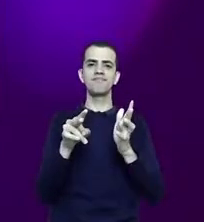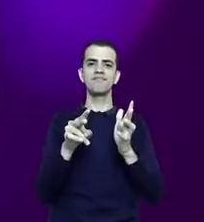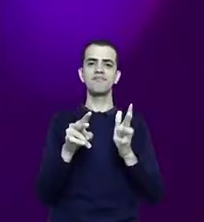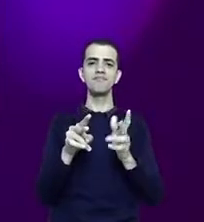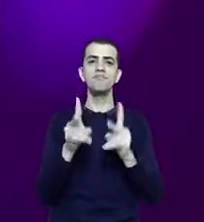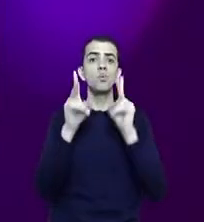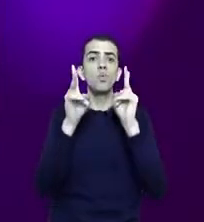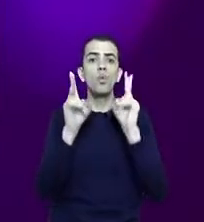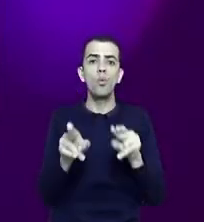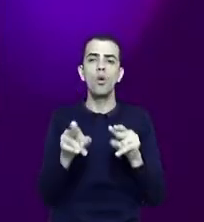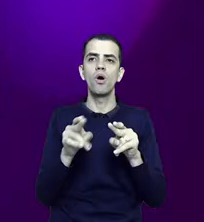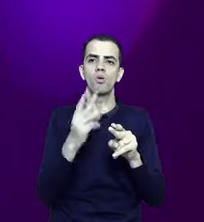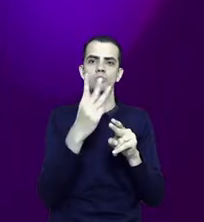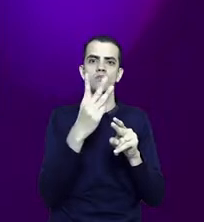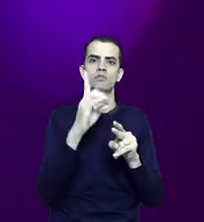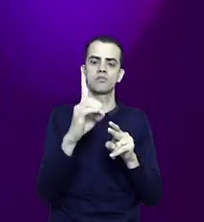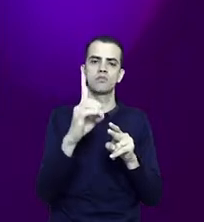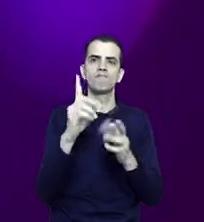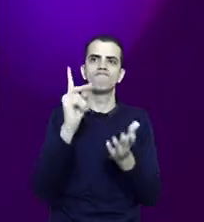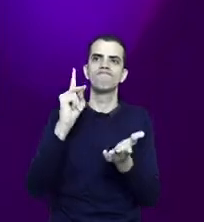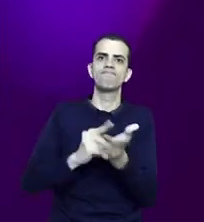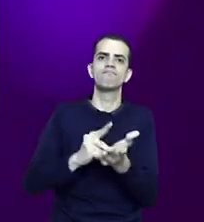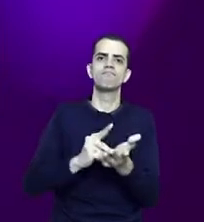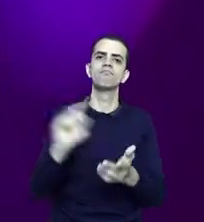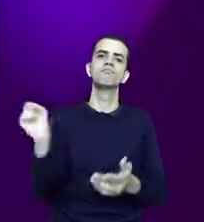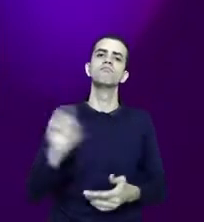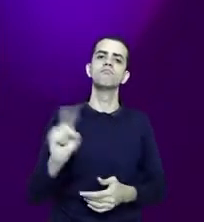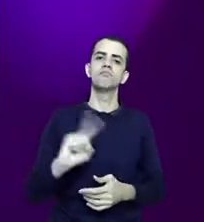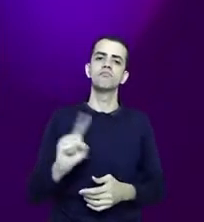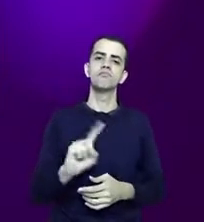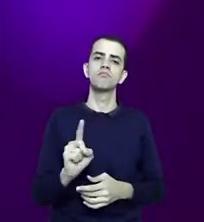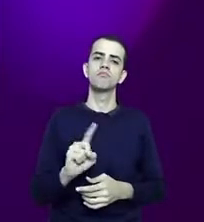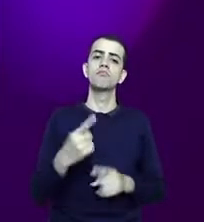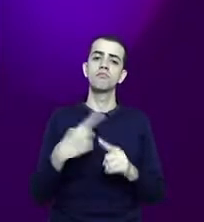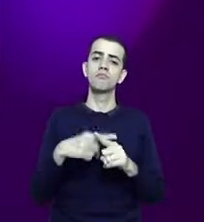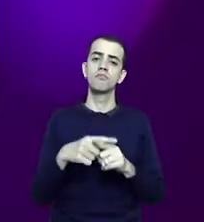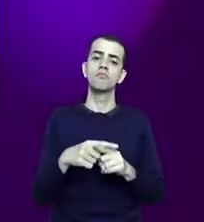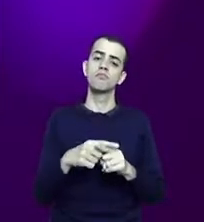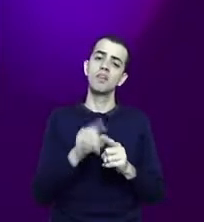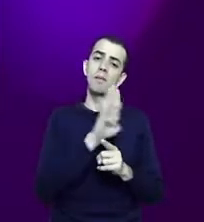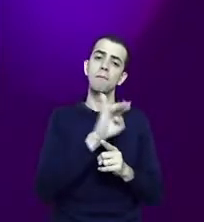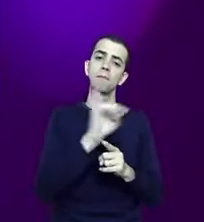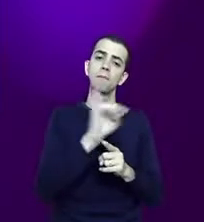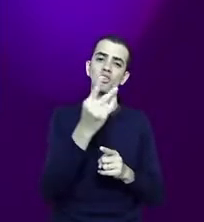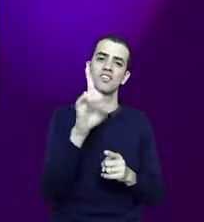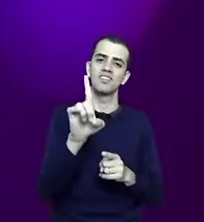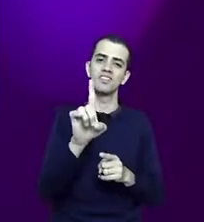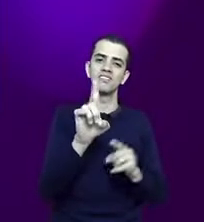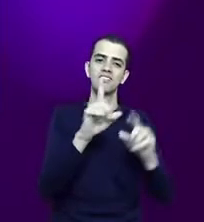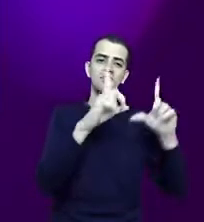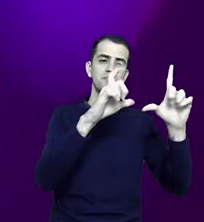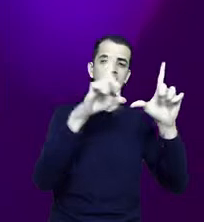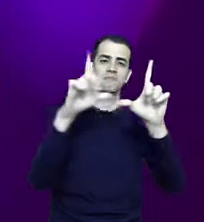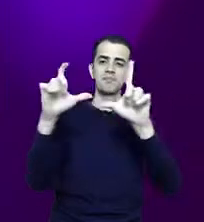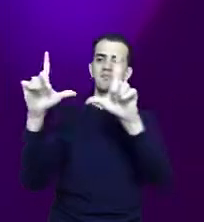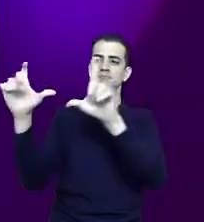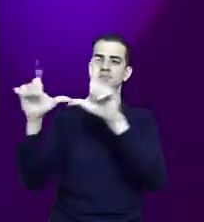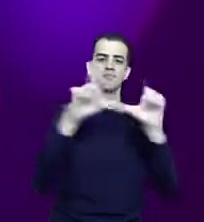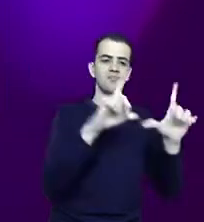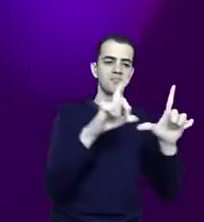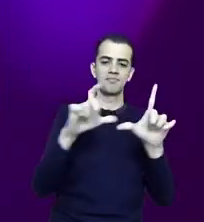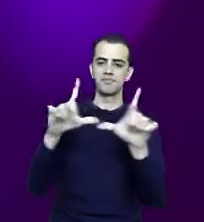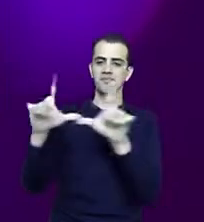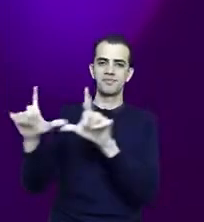uma programação tridimensional verdadeira, porque ela é bidimensional, porque nós conseguimos, nosso cérebro